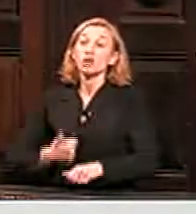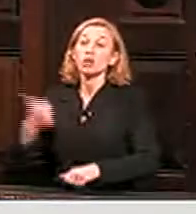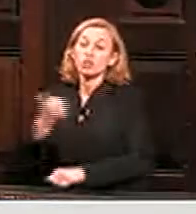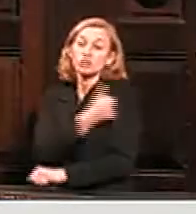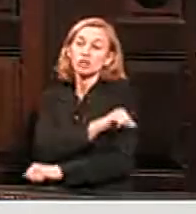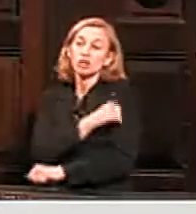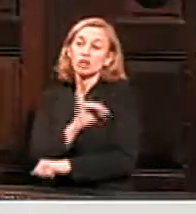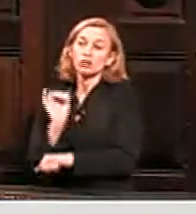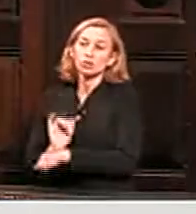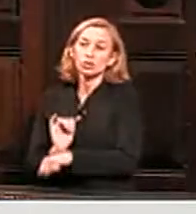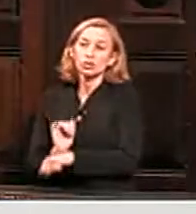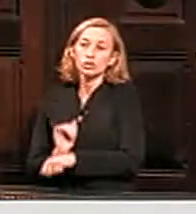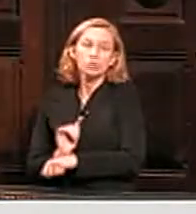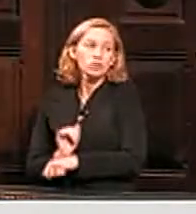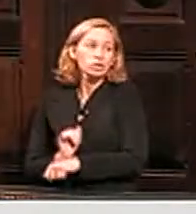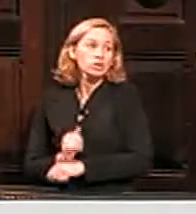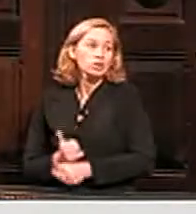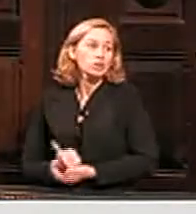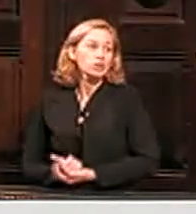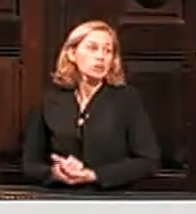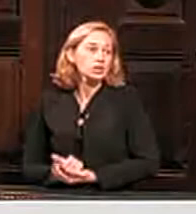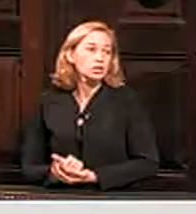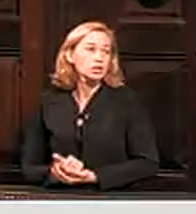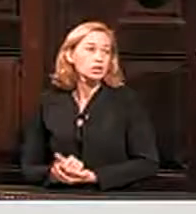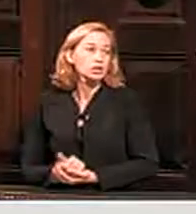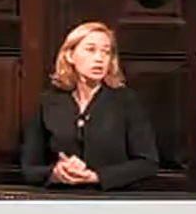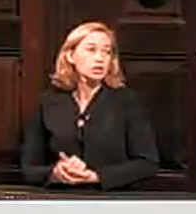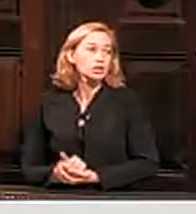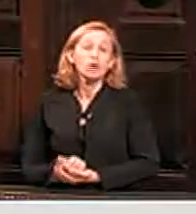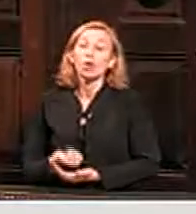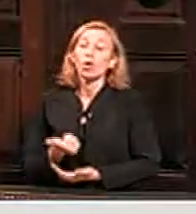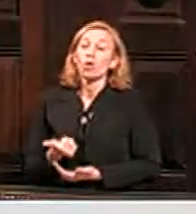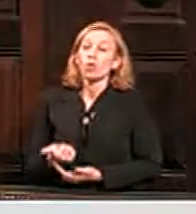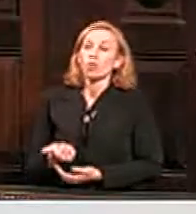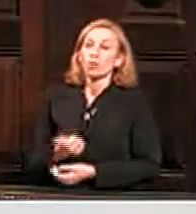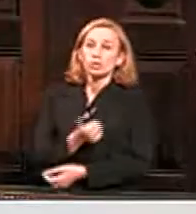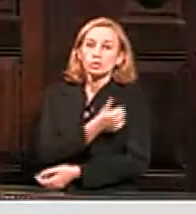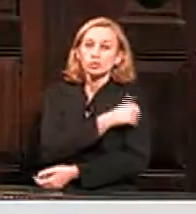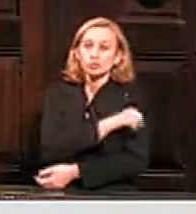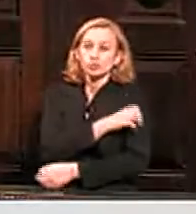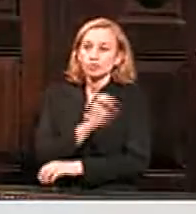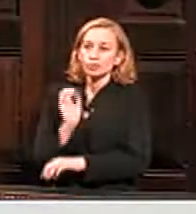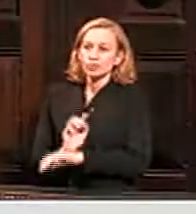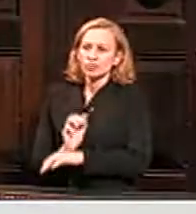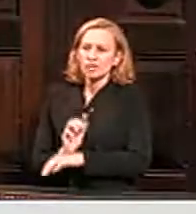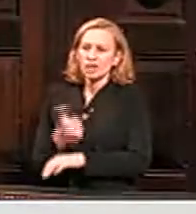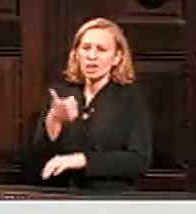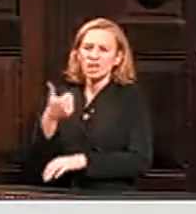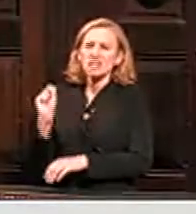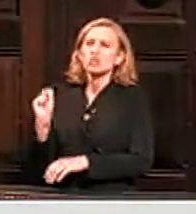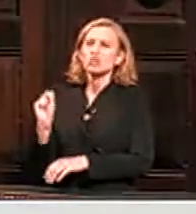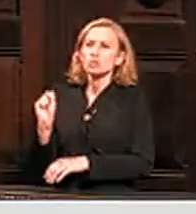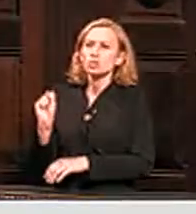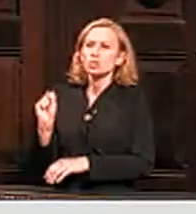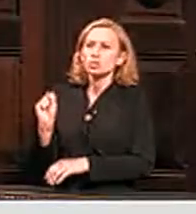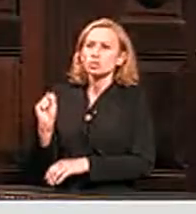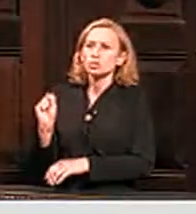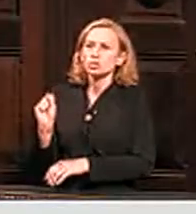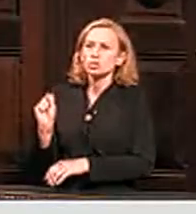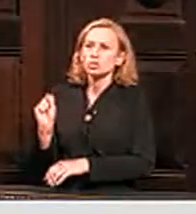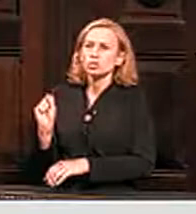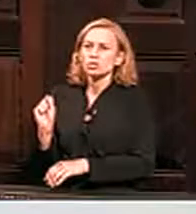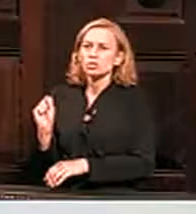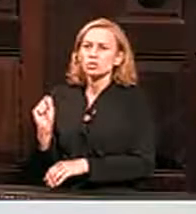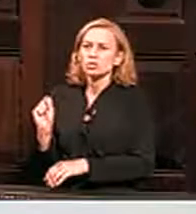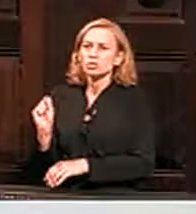a 18ª alíquota de ICMS sobre o diesel. É a 18ª, não é a mais alta. Se há um problema